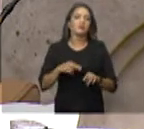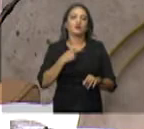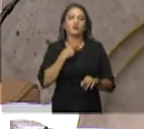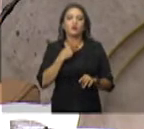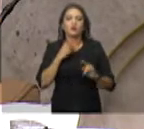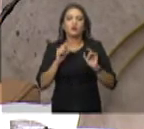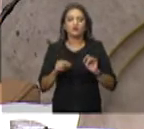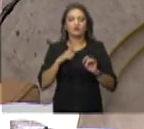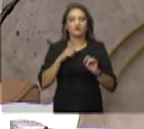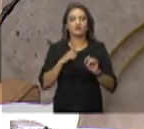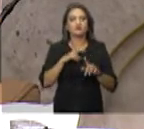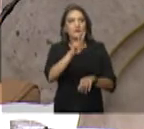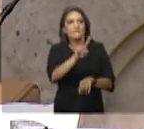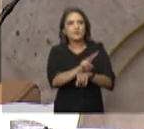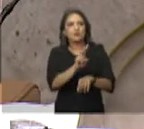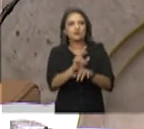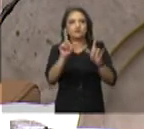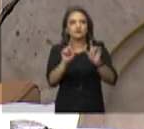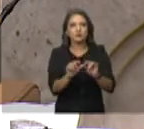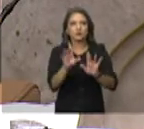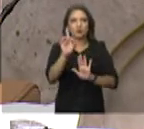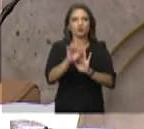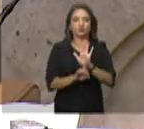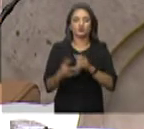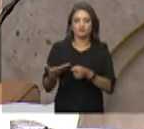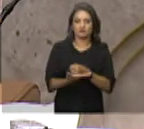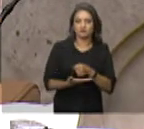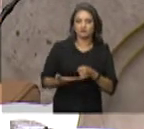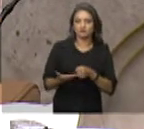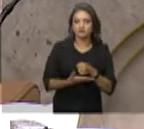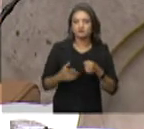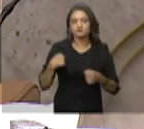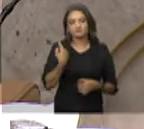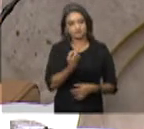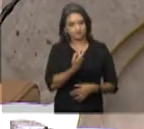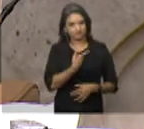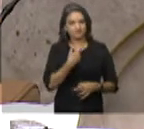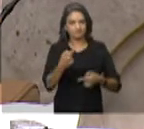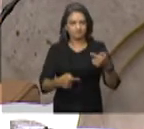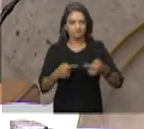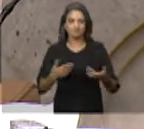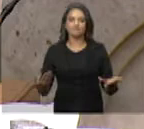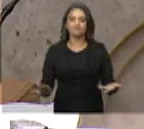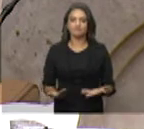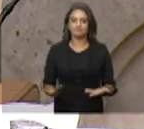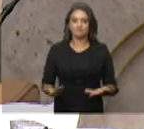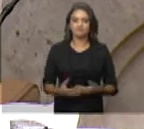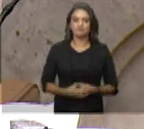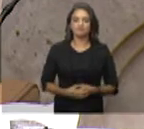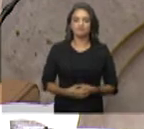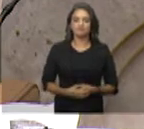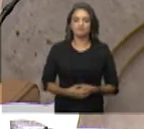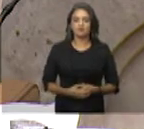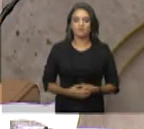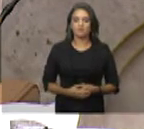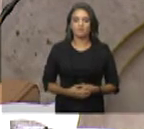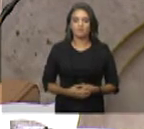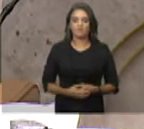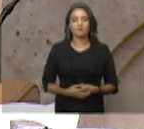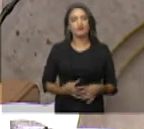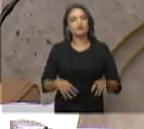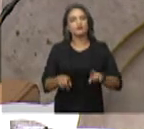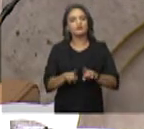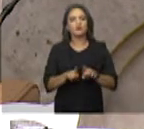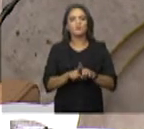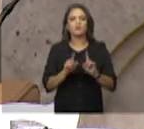espectro de proteção do direito fundamental que estamos a examinar tão pouco é tolerável a meu